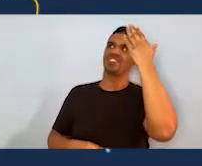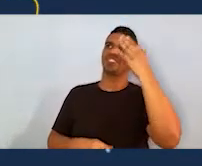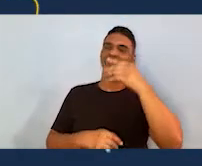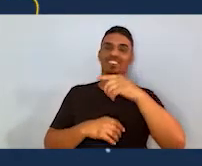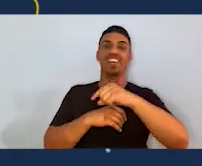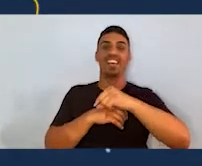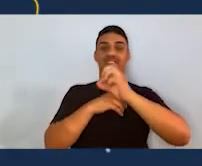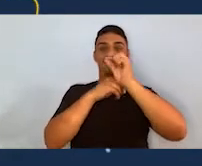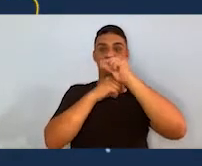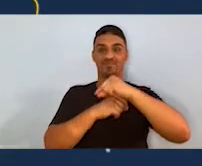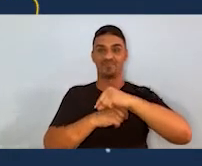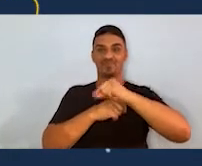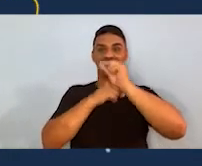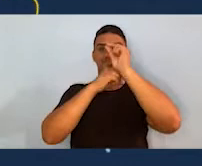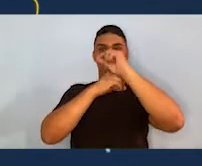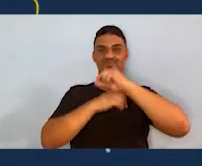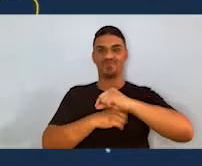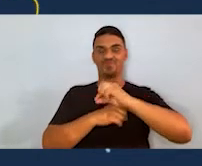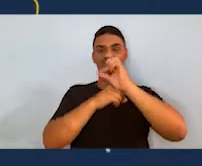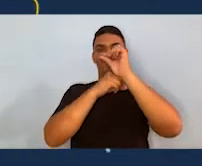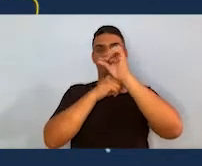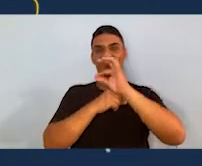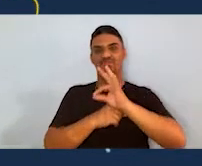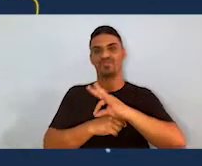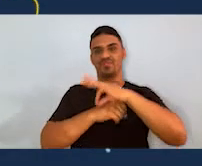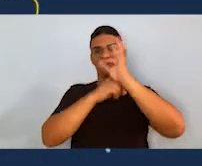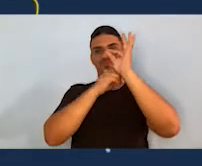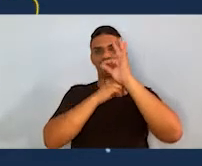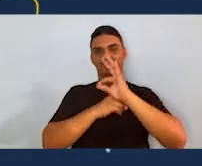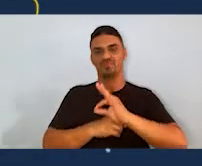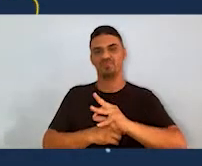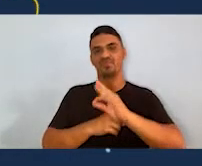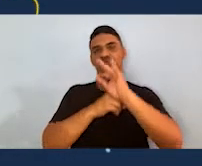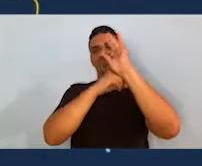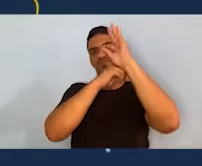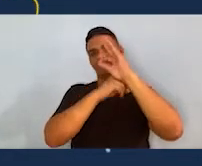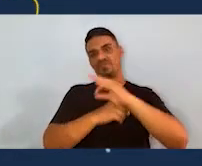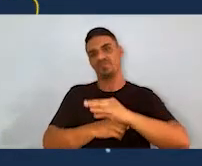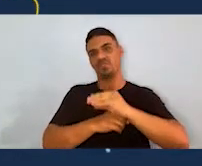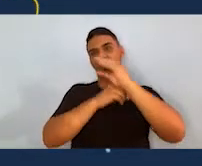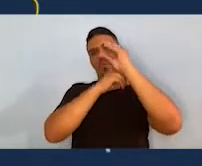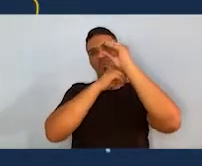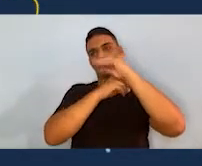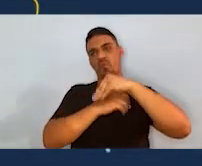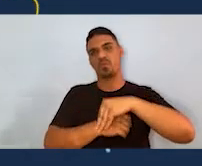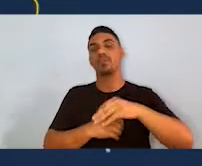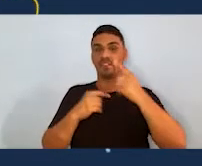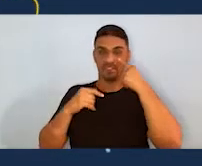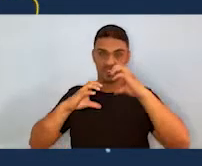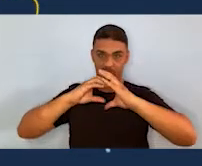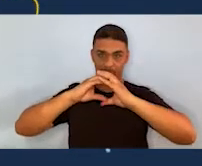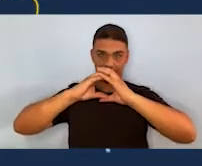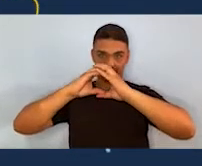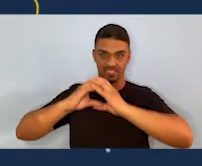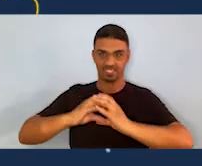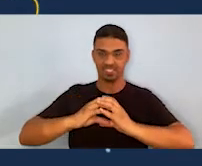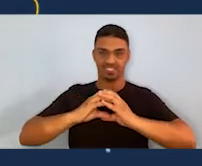a folhinha vai começar a mexer para cima. Para cima ao contrário, né? Na verdade, ela vai estar para baixo aqui